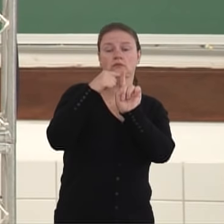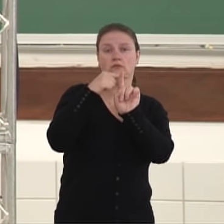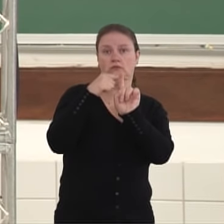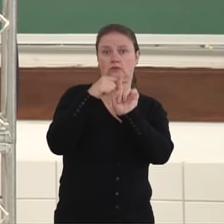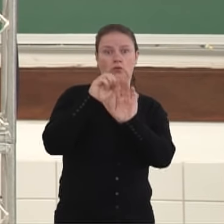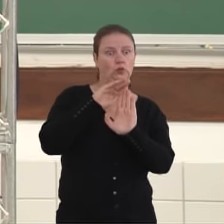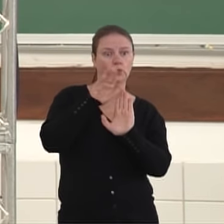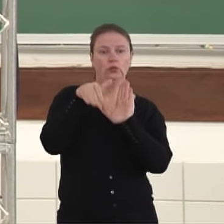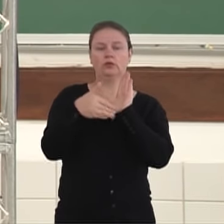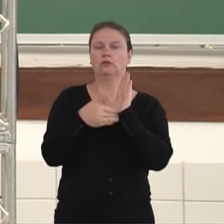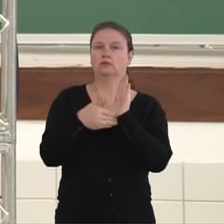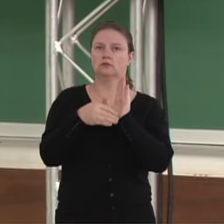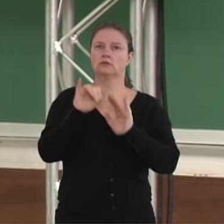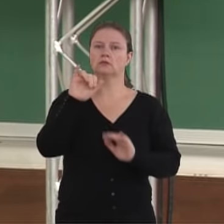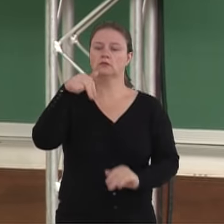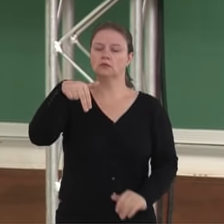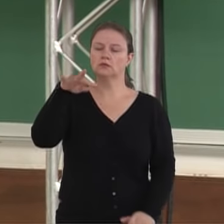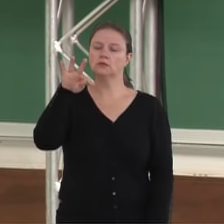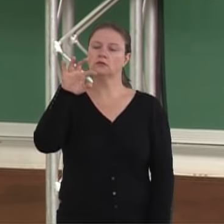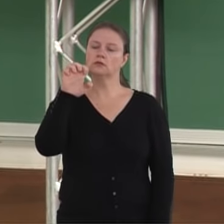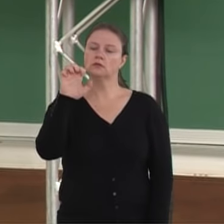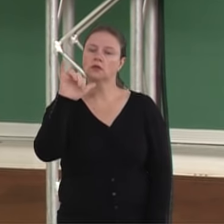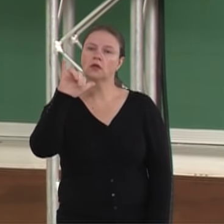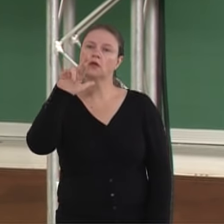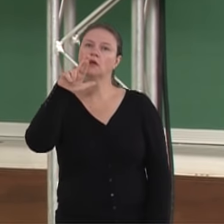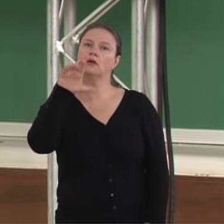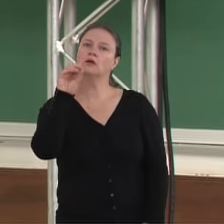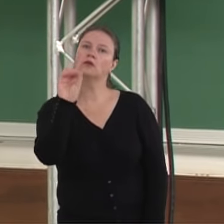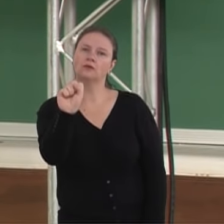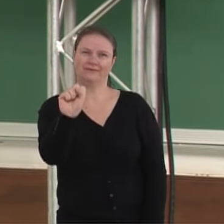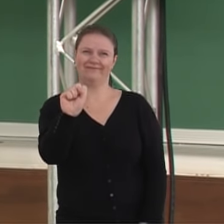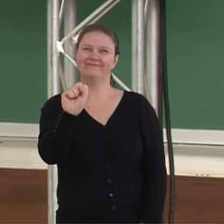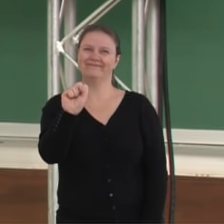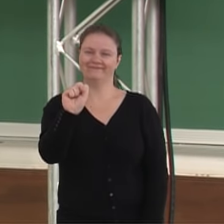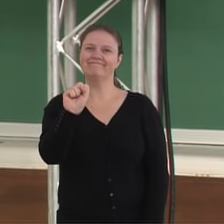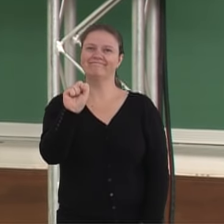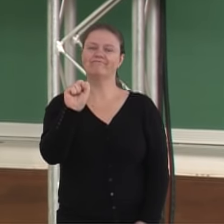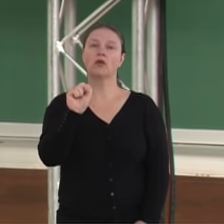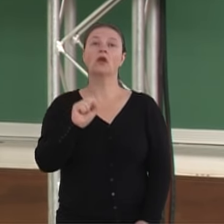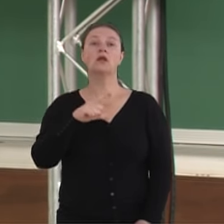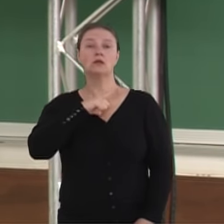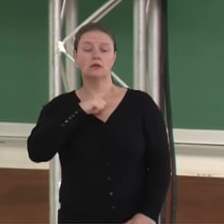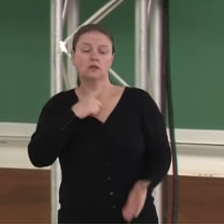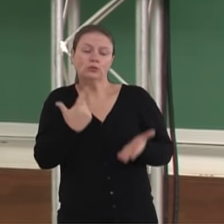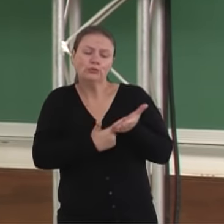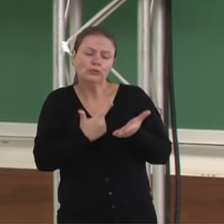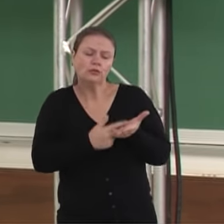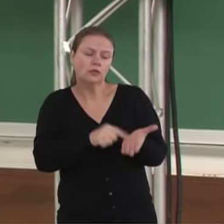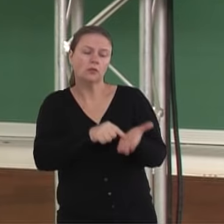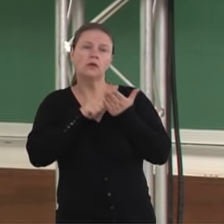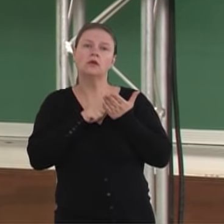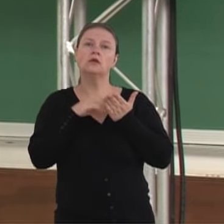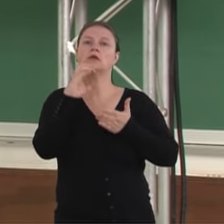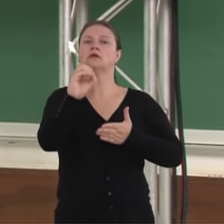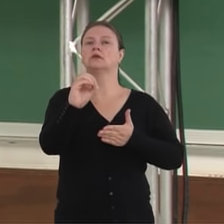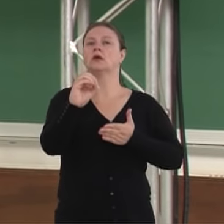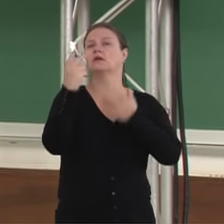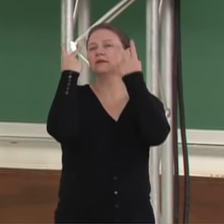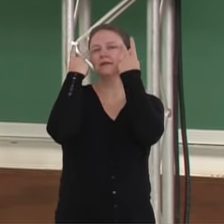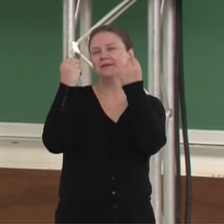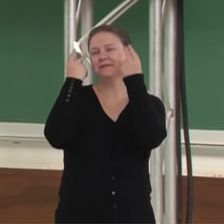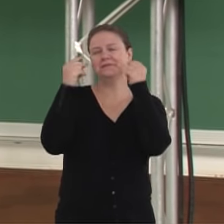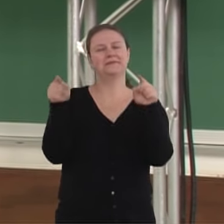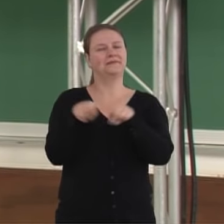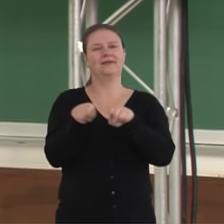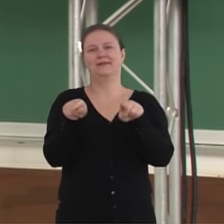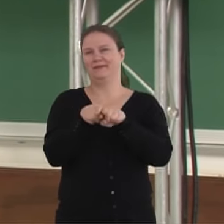números inteiros, aqueles que vieram da natureza. Alguns livros colocam o 0 como sendo natural também. Então, por isso que